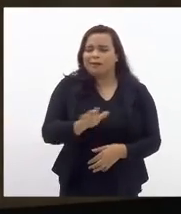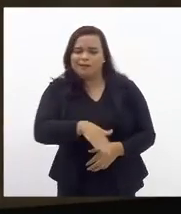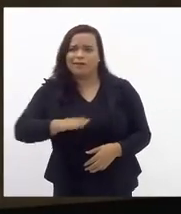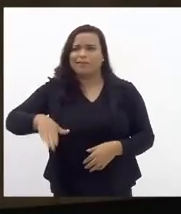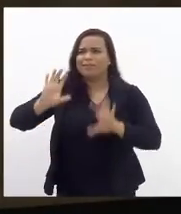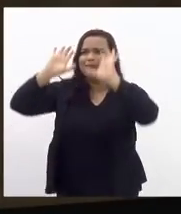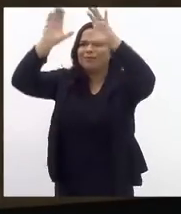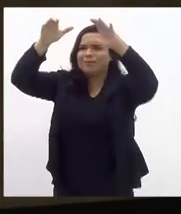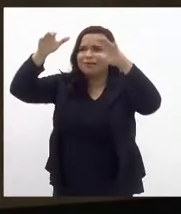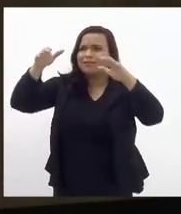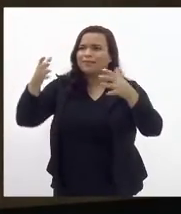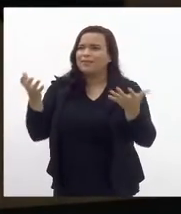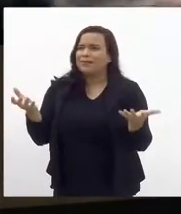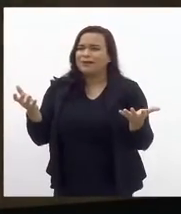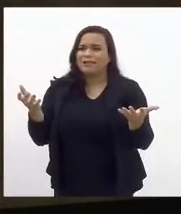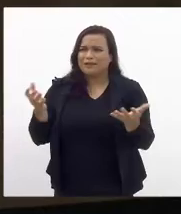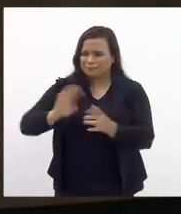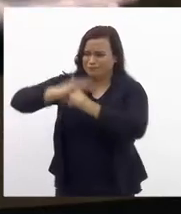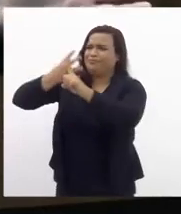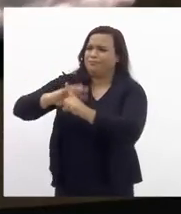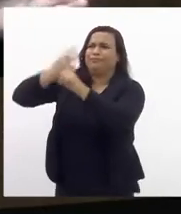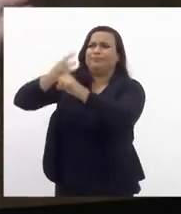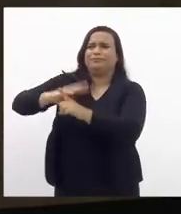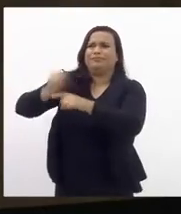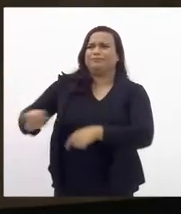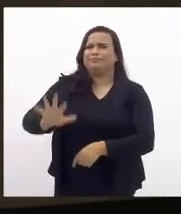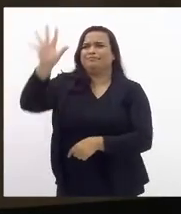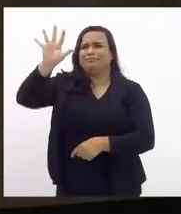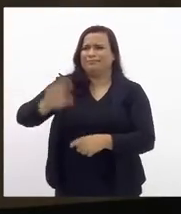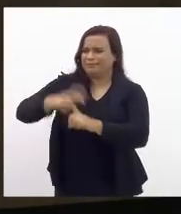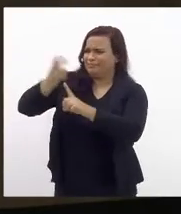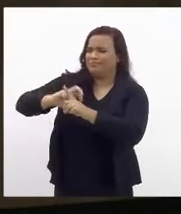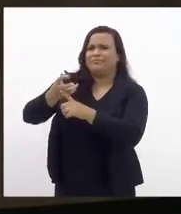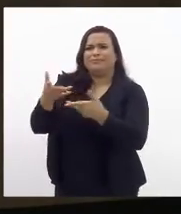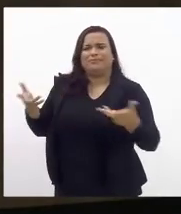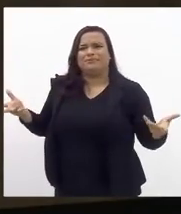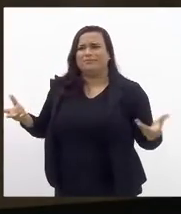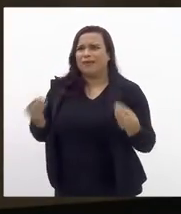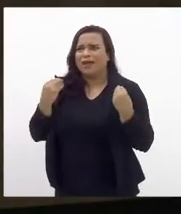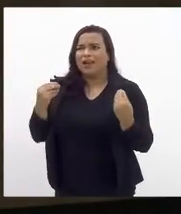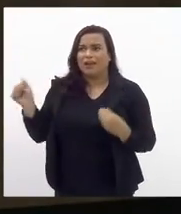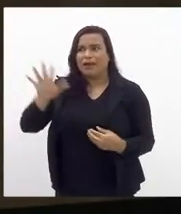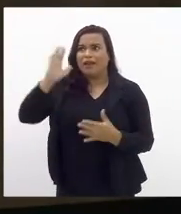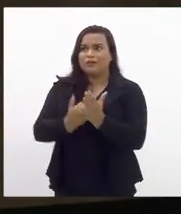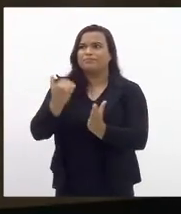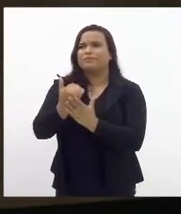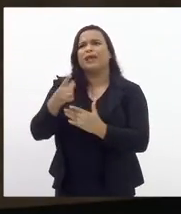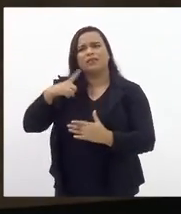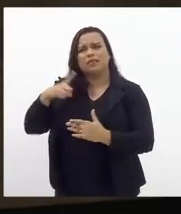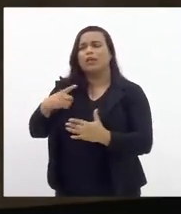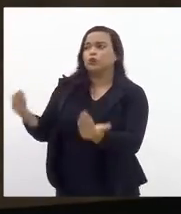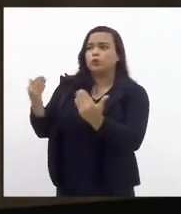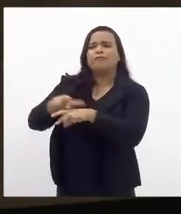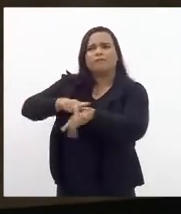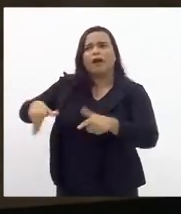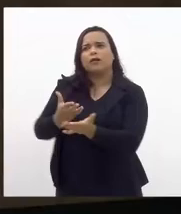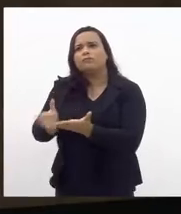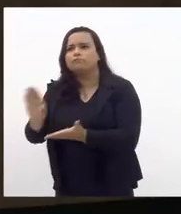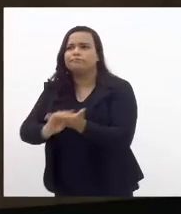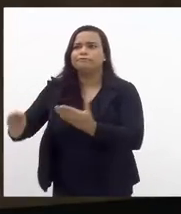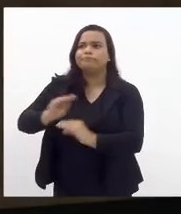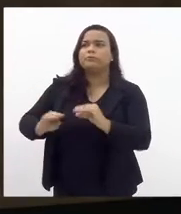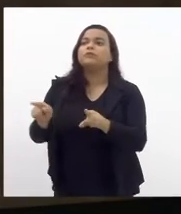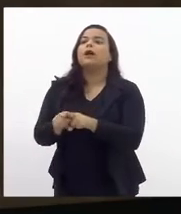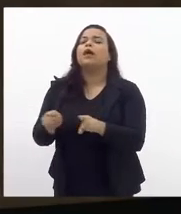preço quadruplicado, quintuplicado, assim, entre outras suspeitas de desvio, colocar na rua um